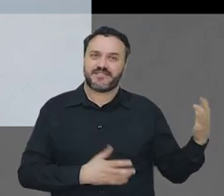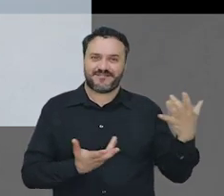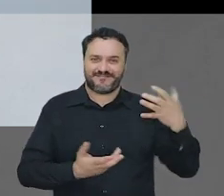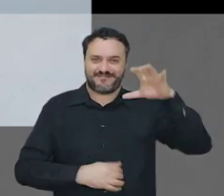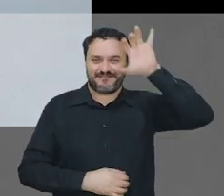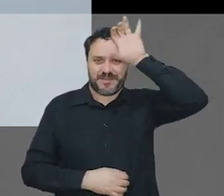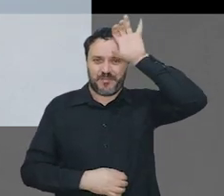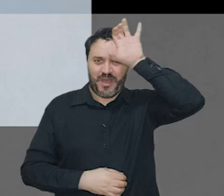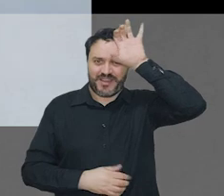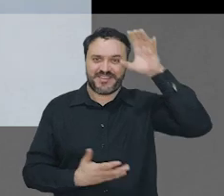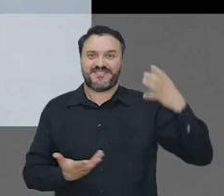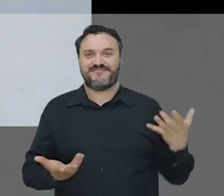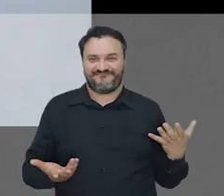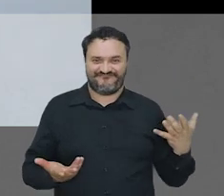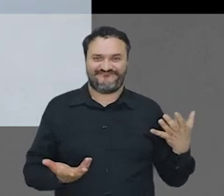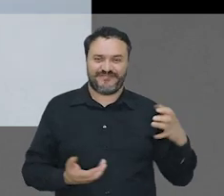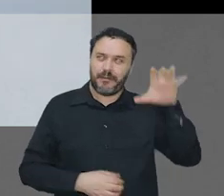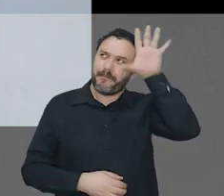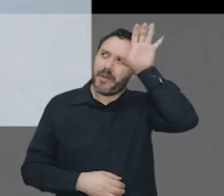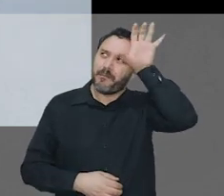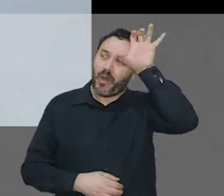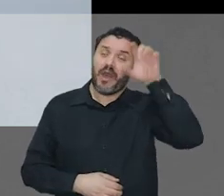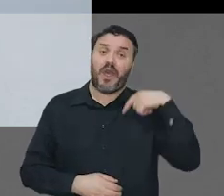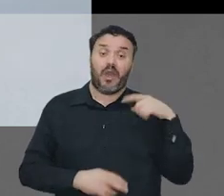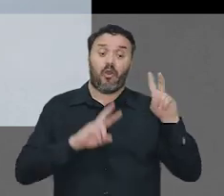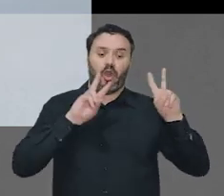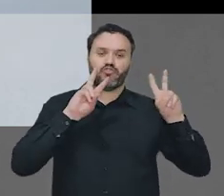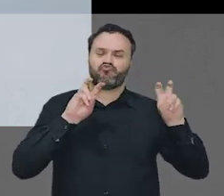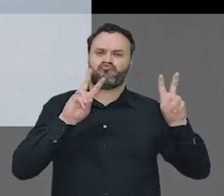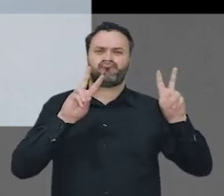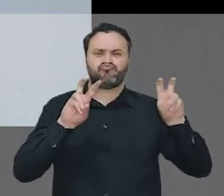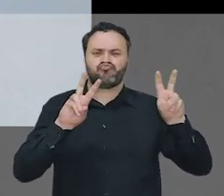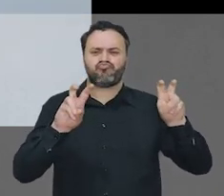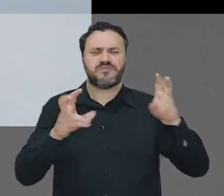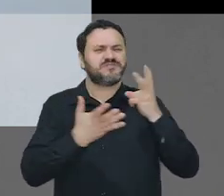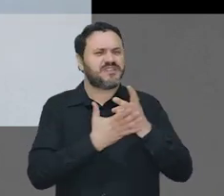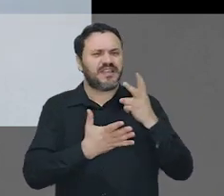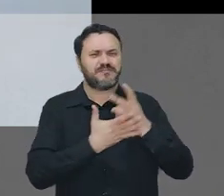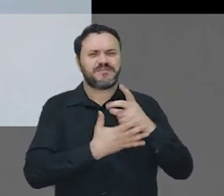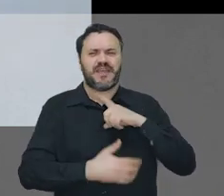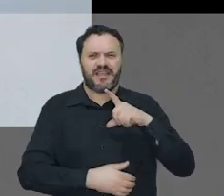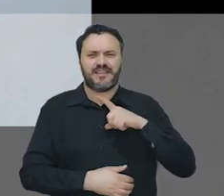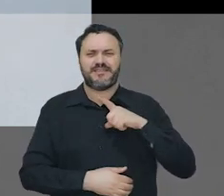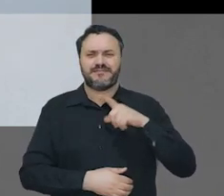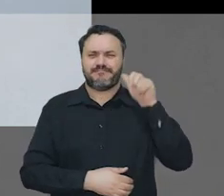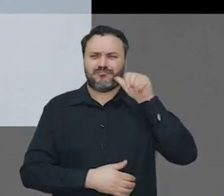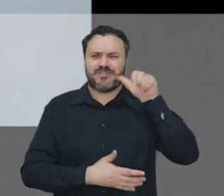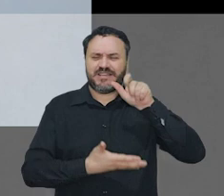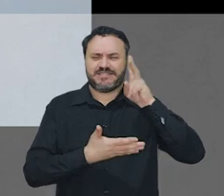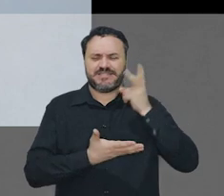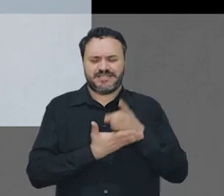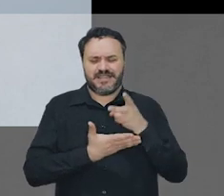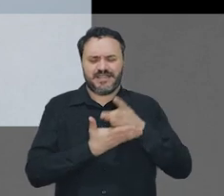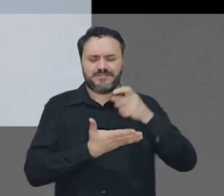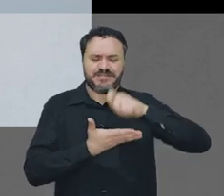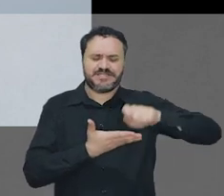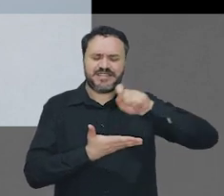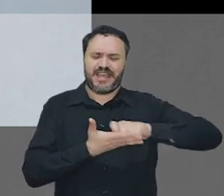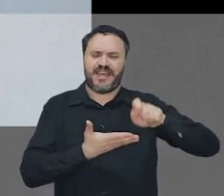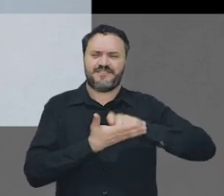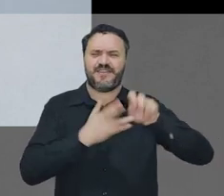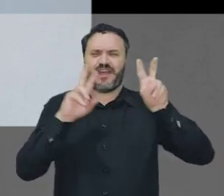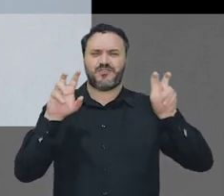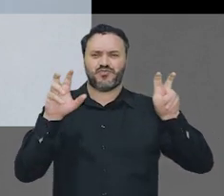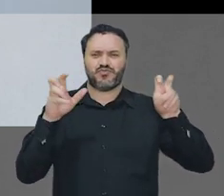é a temática recorrente, uma temática recorrente na obra de Lalla Romano. Com essa